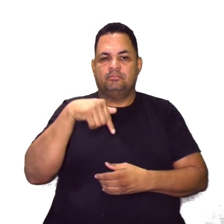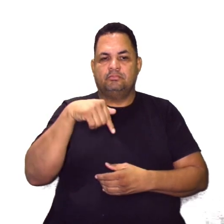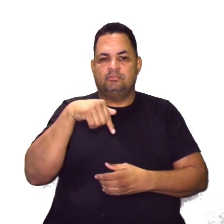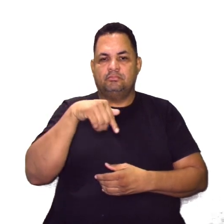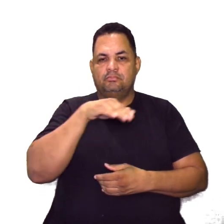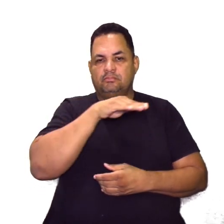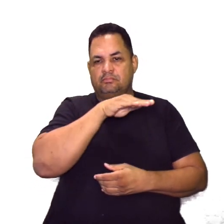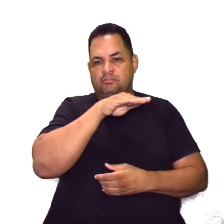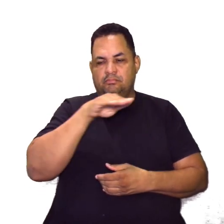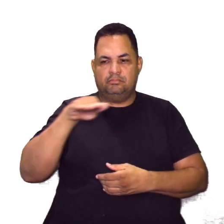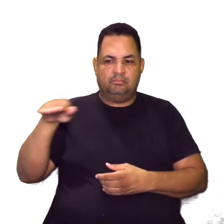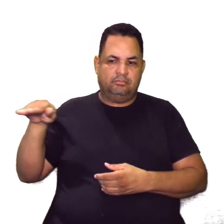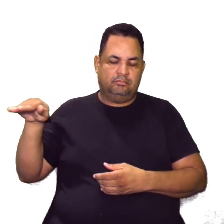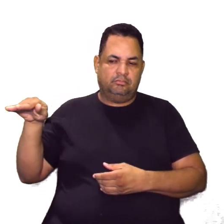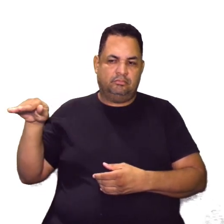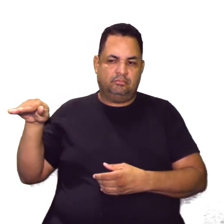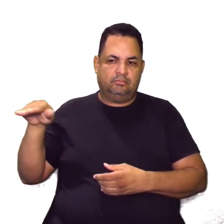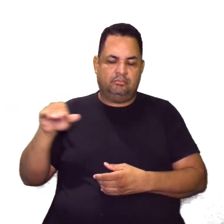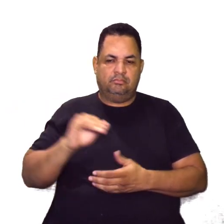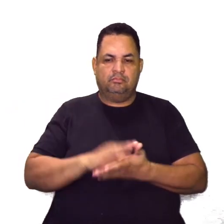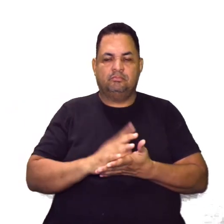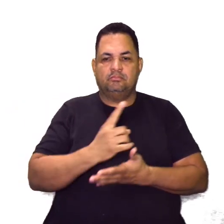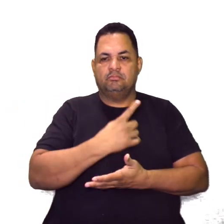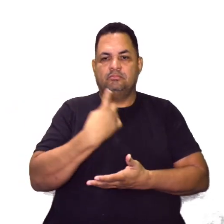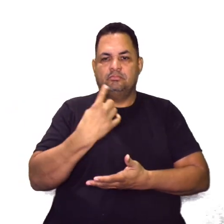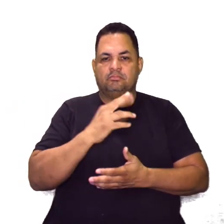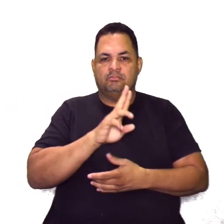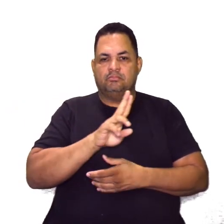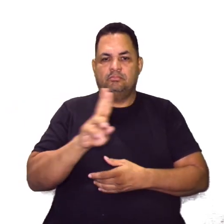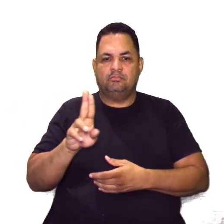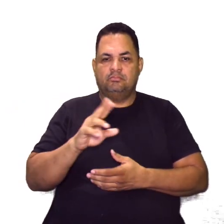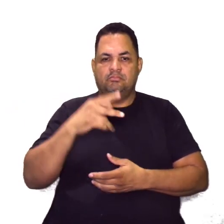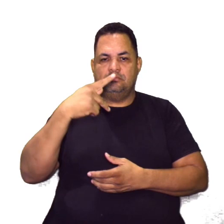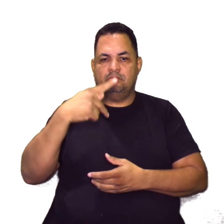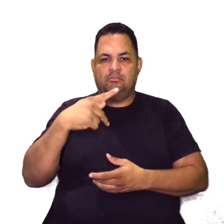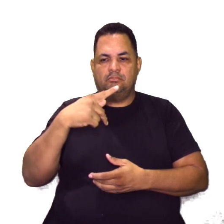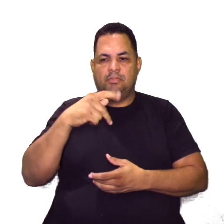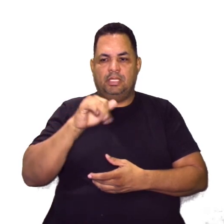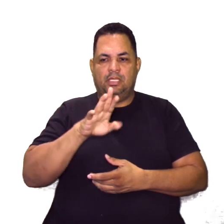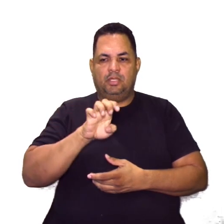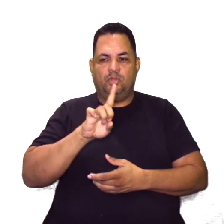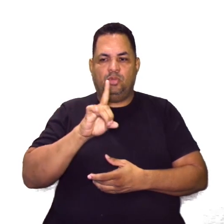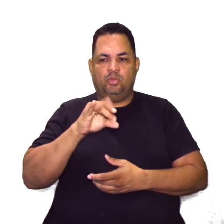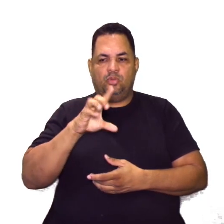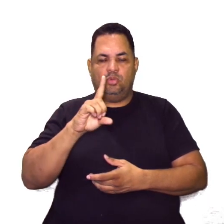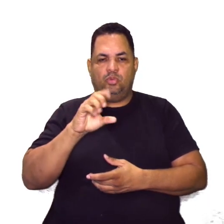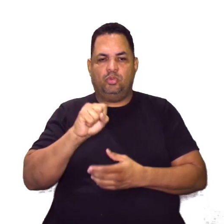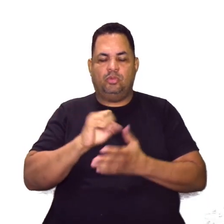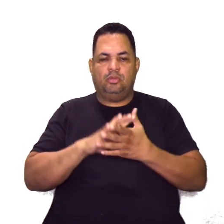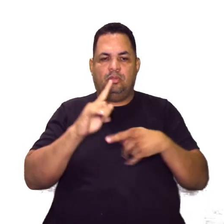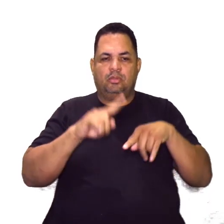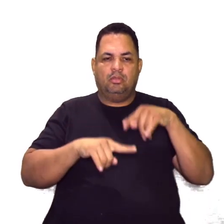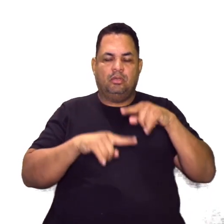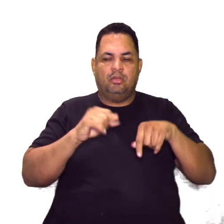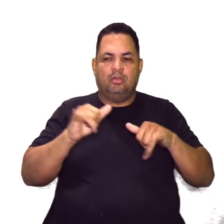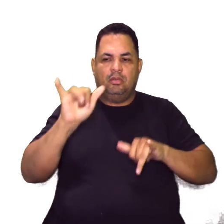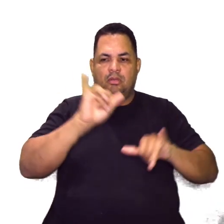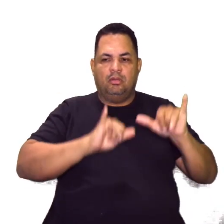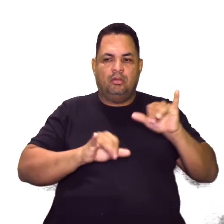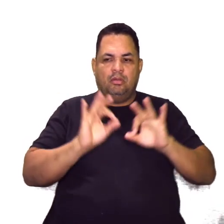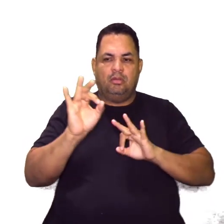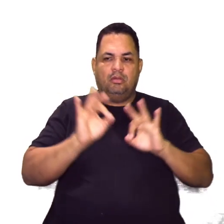7 linhas horizontais, que nós chamamos de períodos. Os elementos